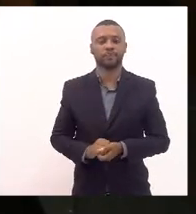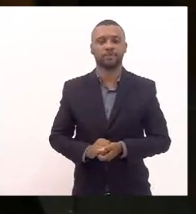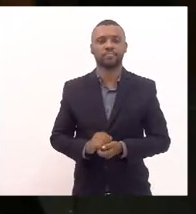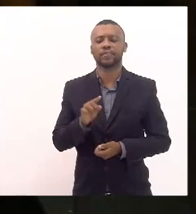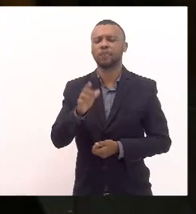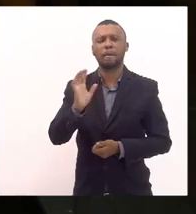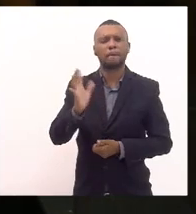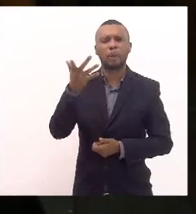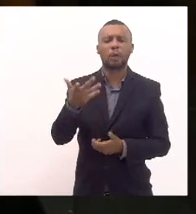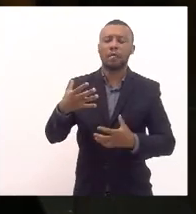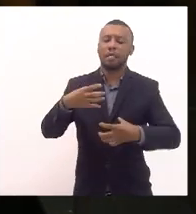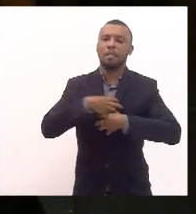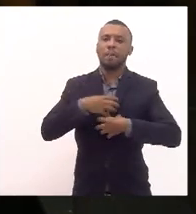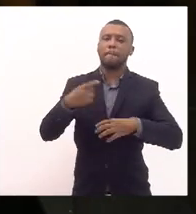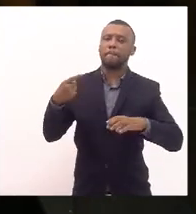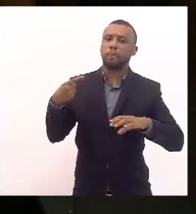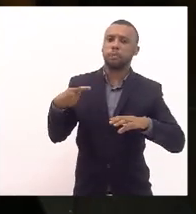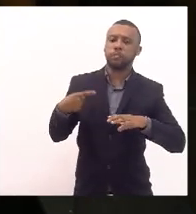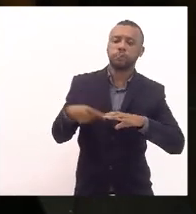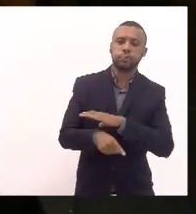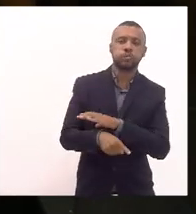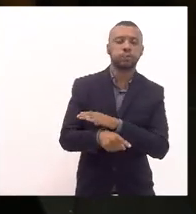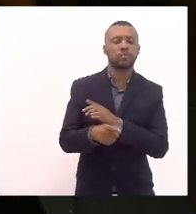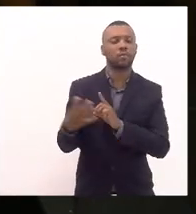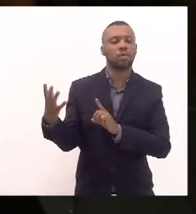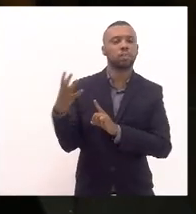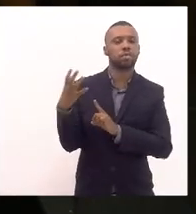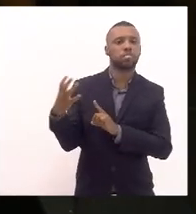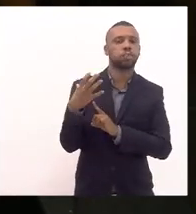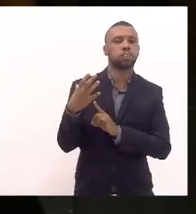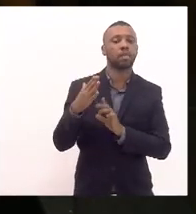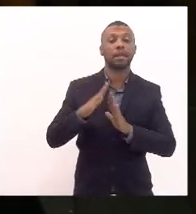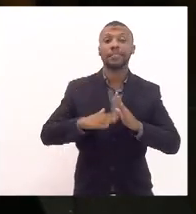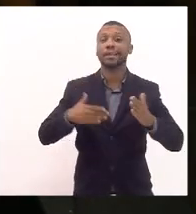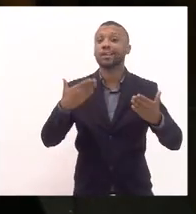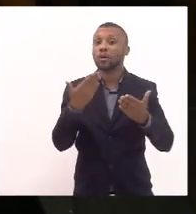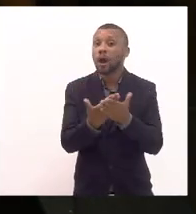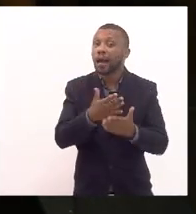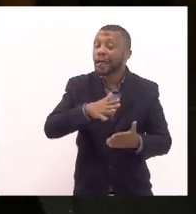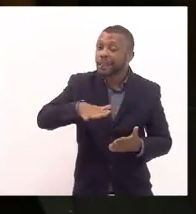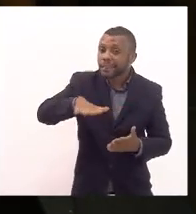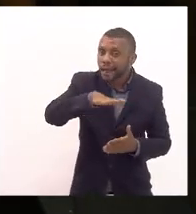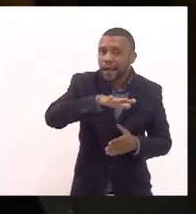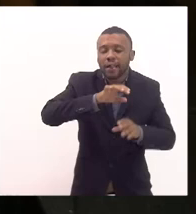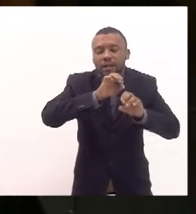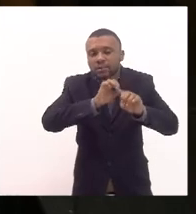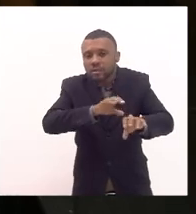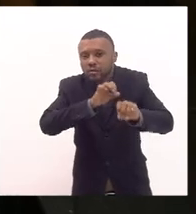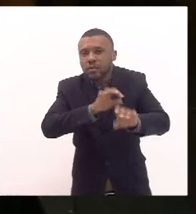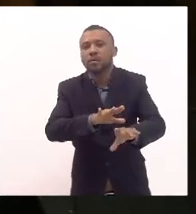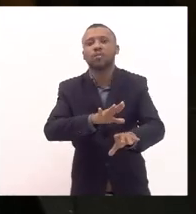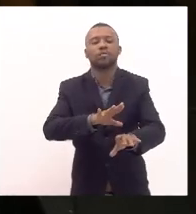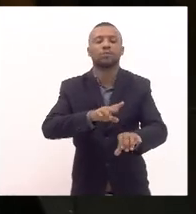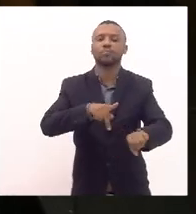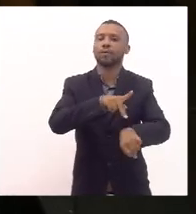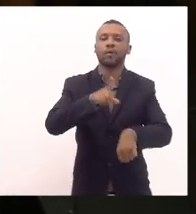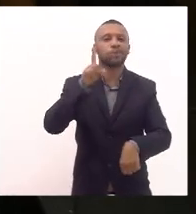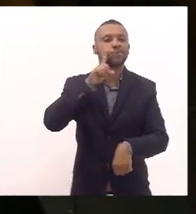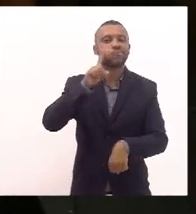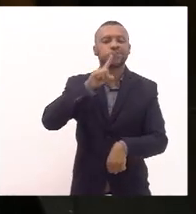causou um profundo impacto em uma escola americana na educação dos Estados Unidos que